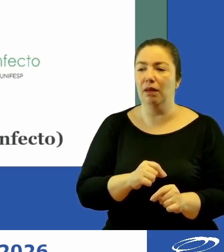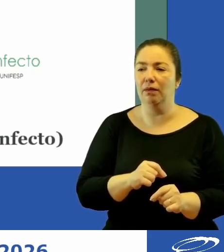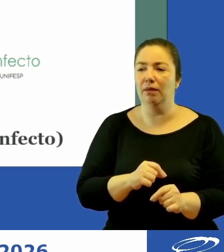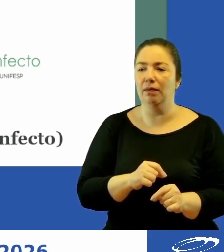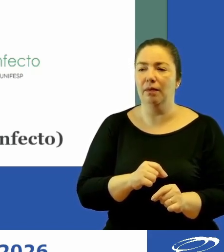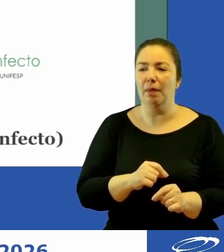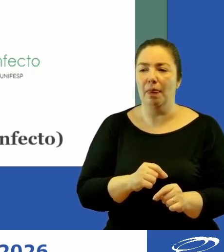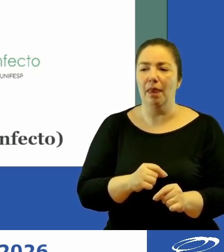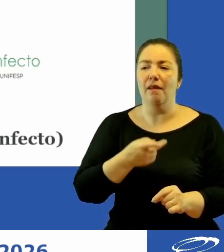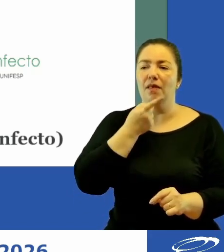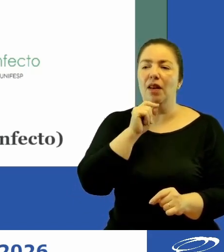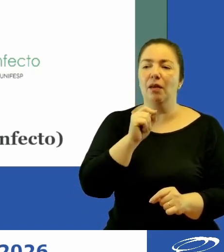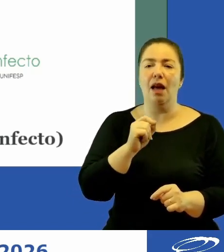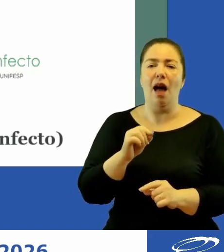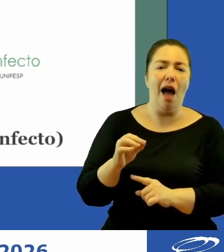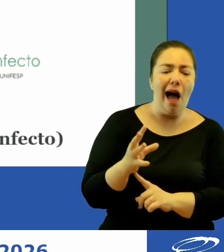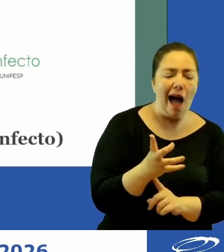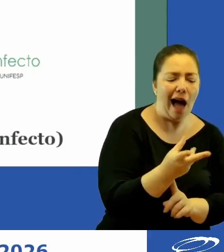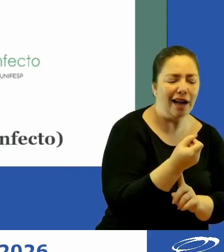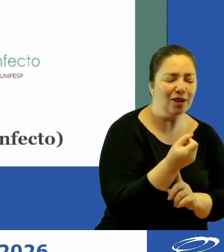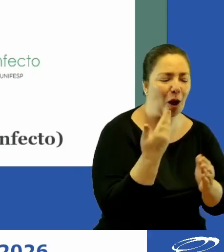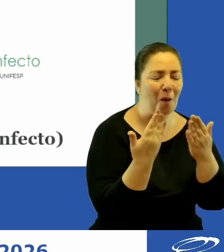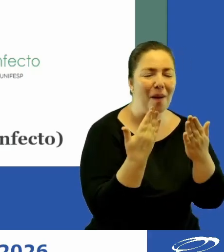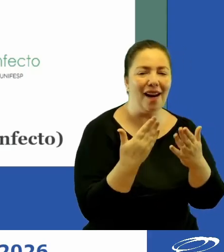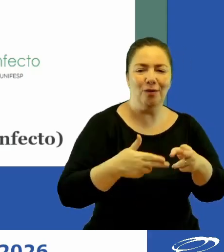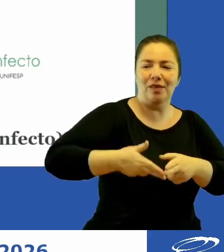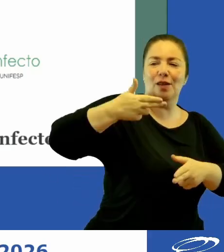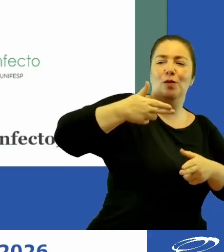não é possível fugir da ciência básica, porque eu